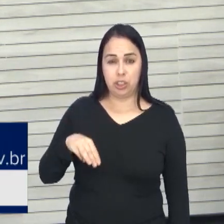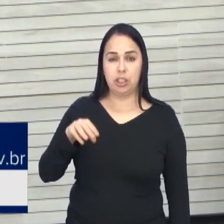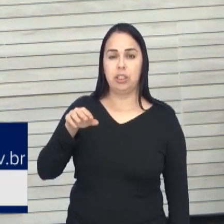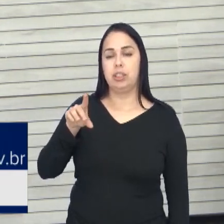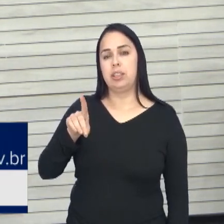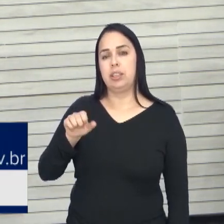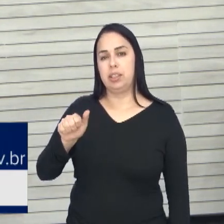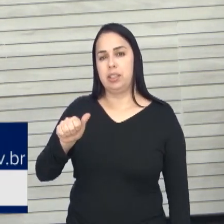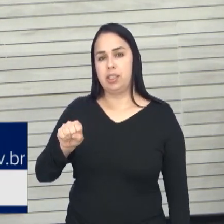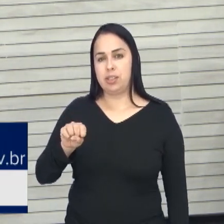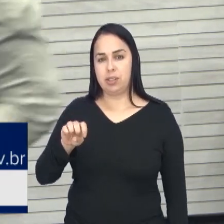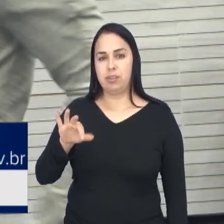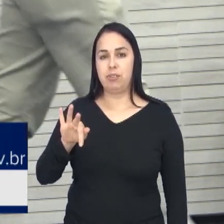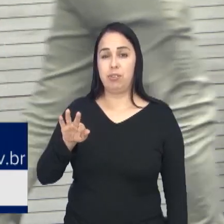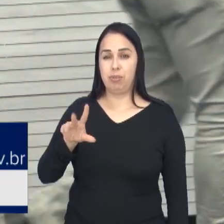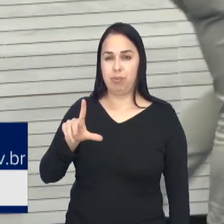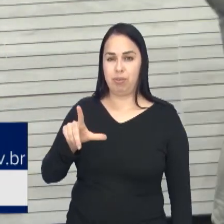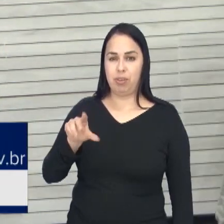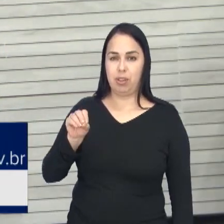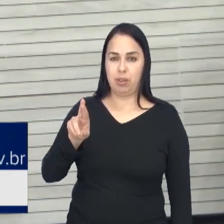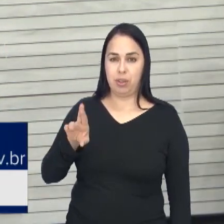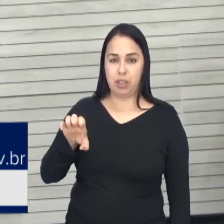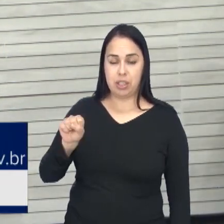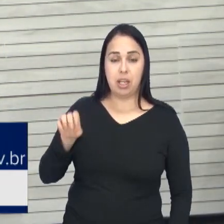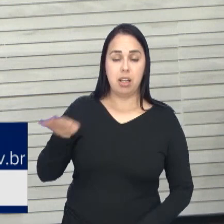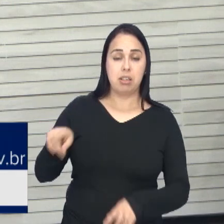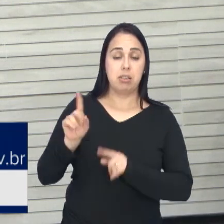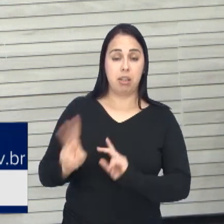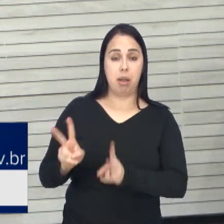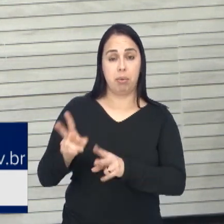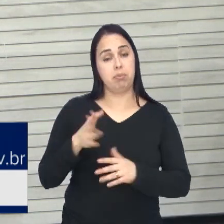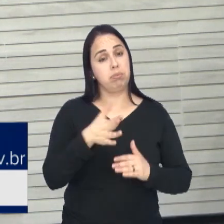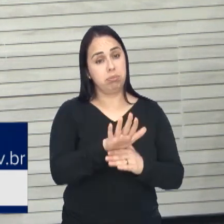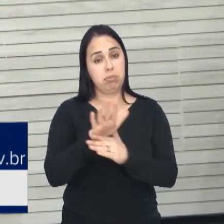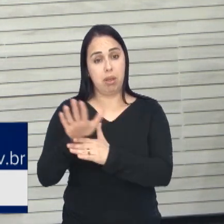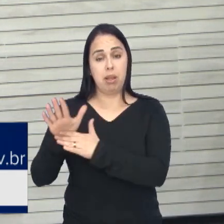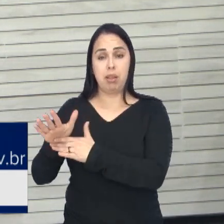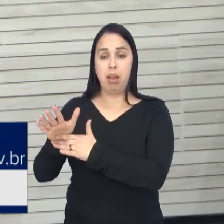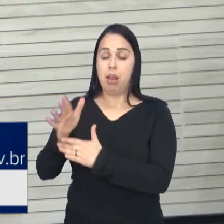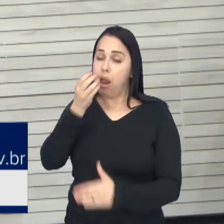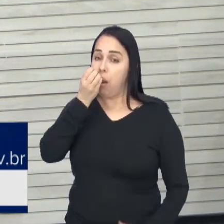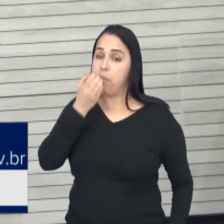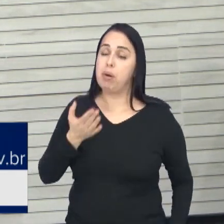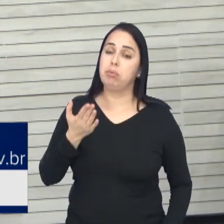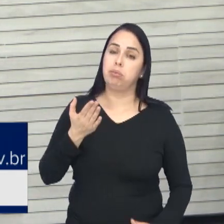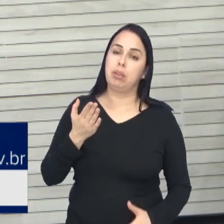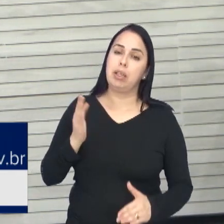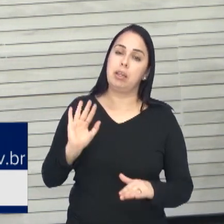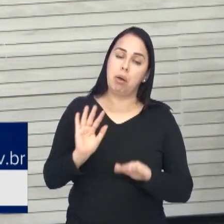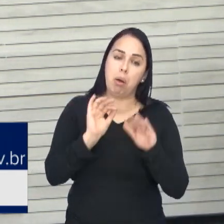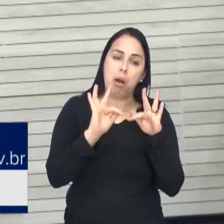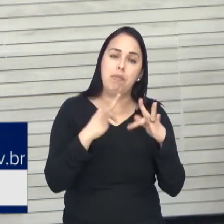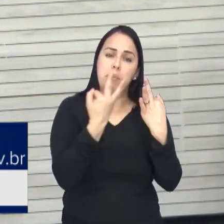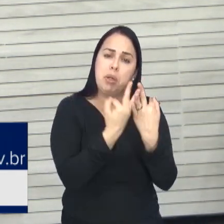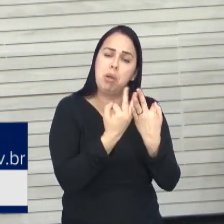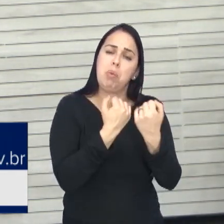muito do bem, sempre ajudando a tudo e a todos. Queria aqui deixar meu abraço para a